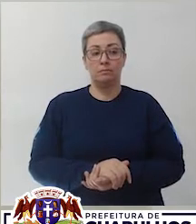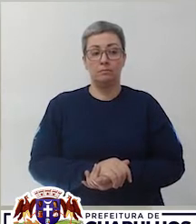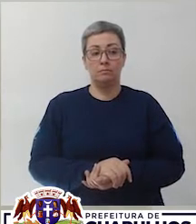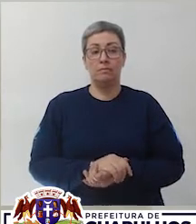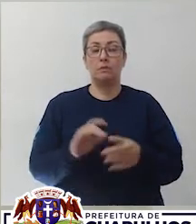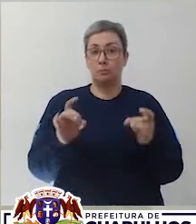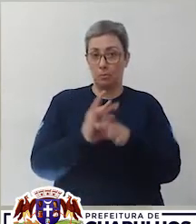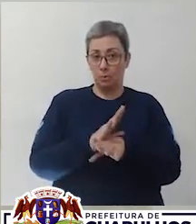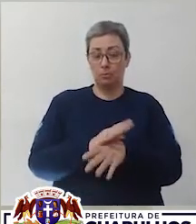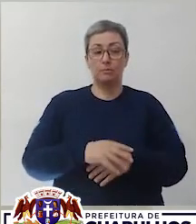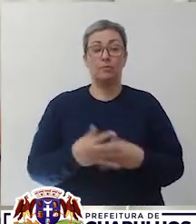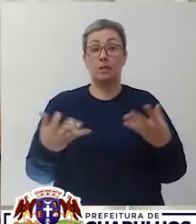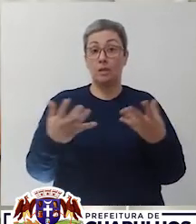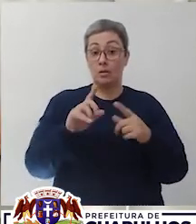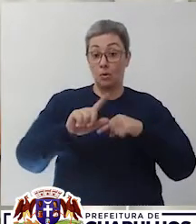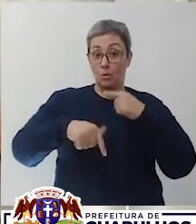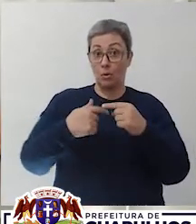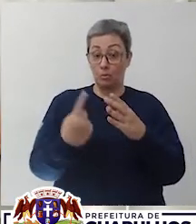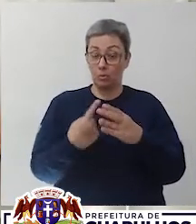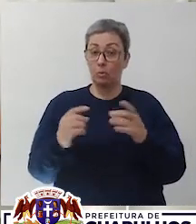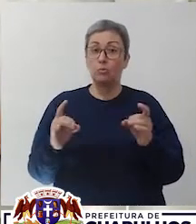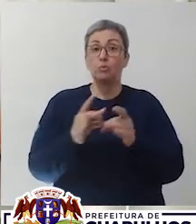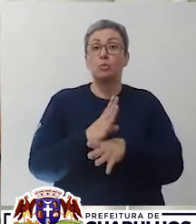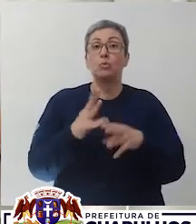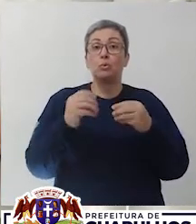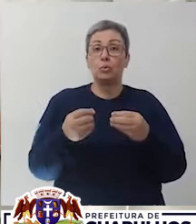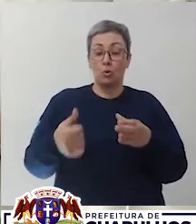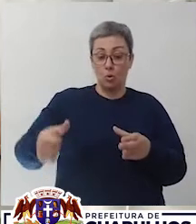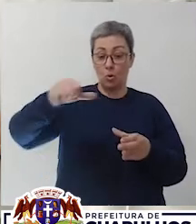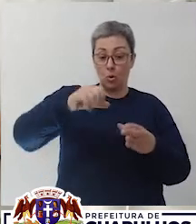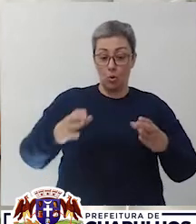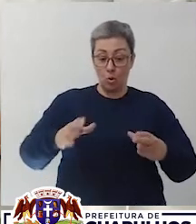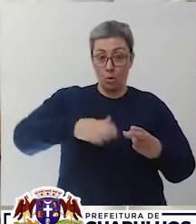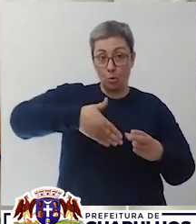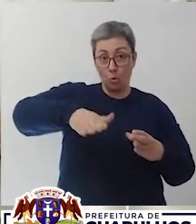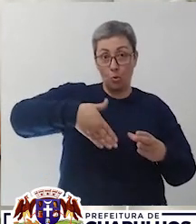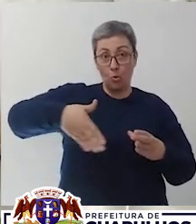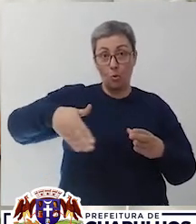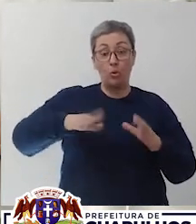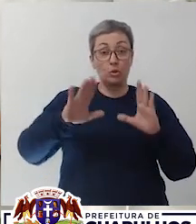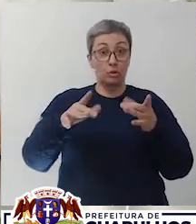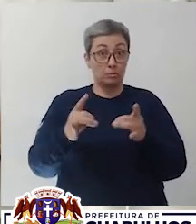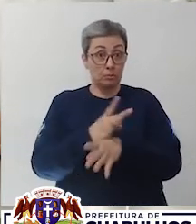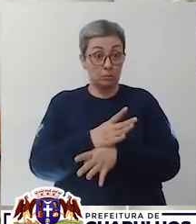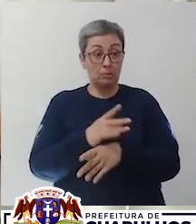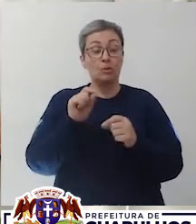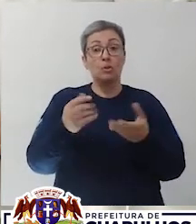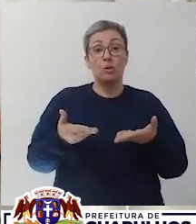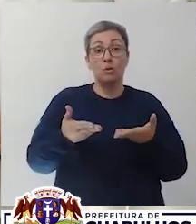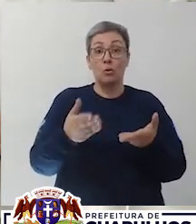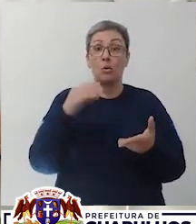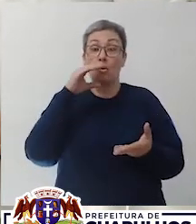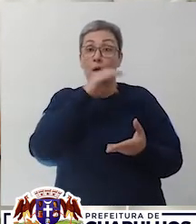Pronto. Após bater tudo, é só colocar na forma untada